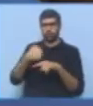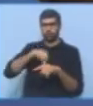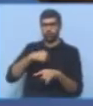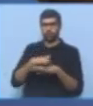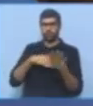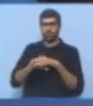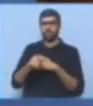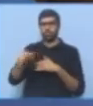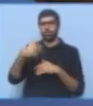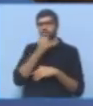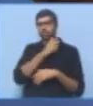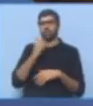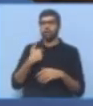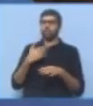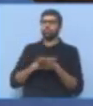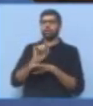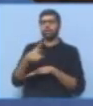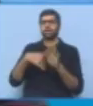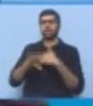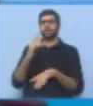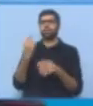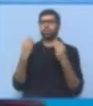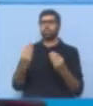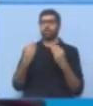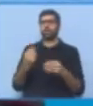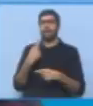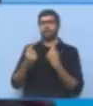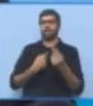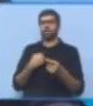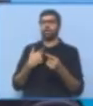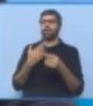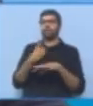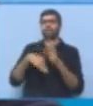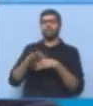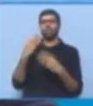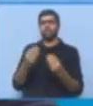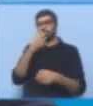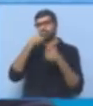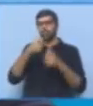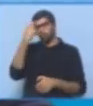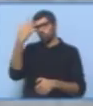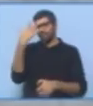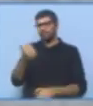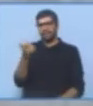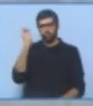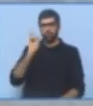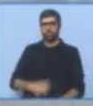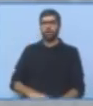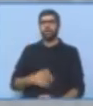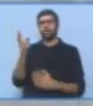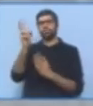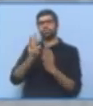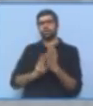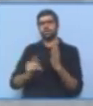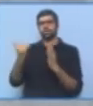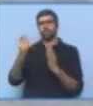de andar a fazer o bem, porque às vezes fazer o bem não leva a ser bem compreendido. E a segunda leitura